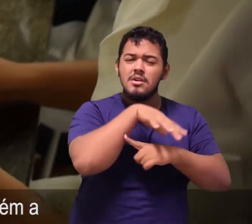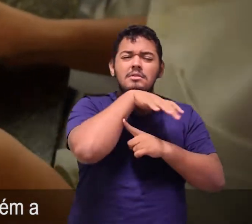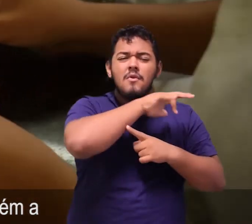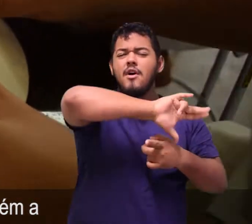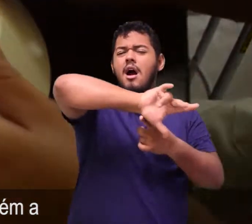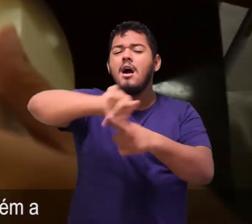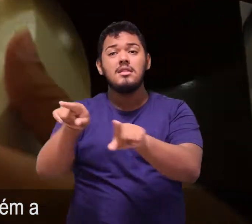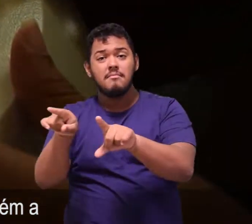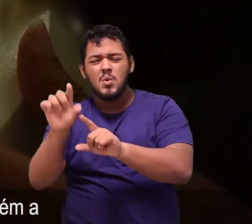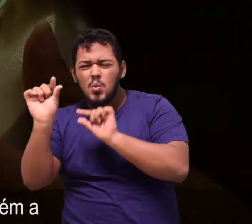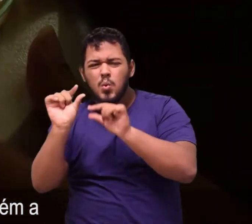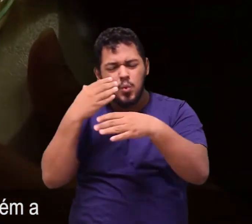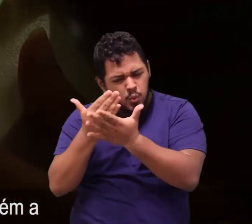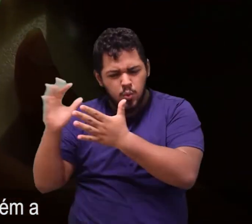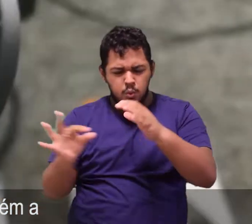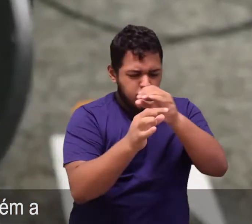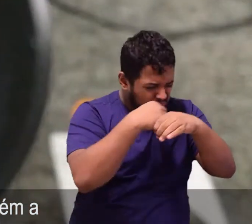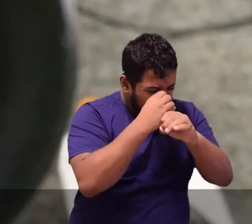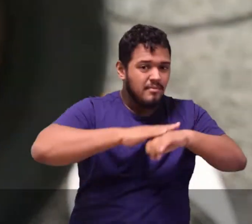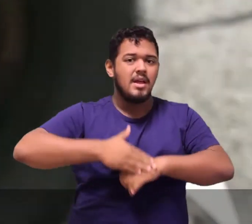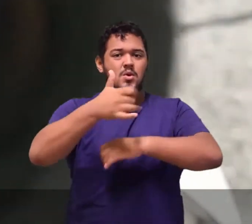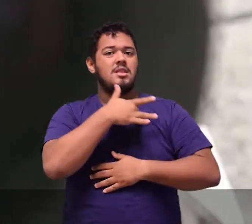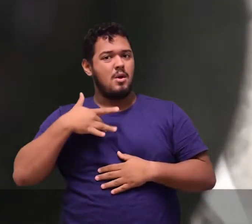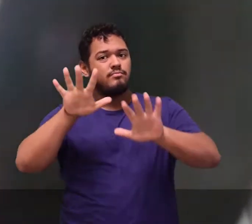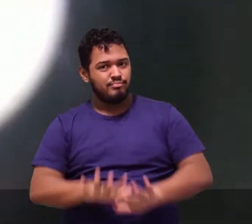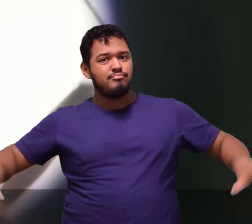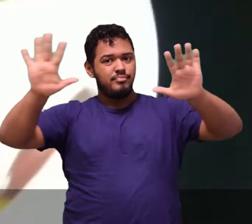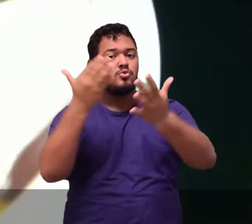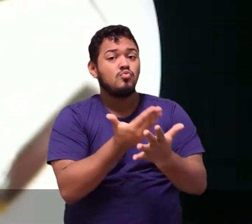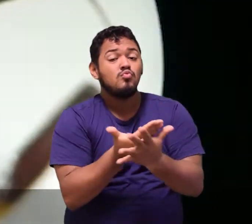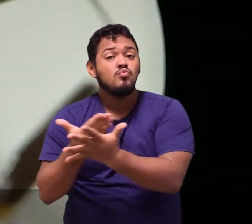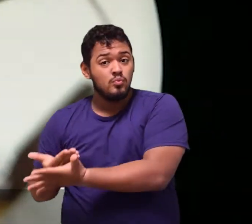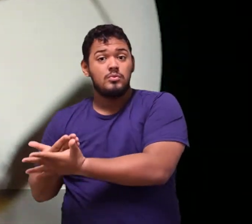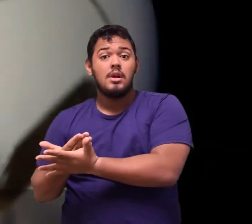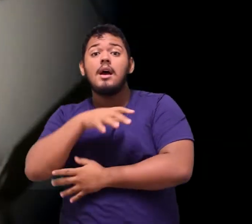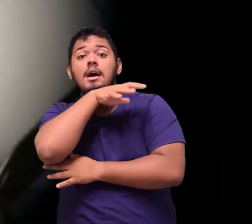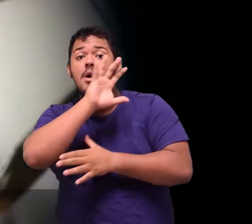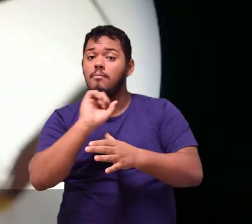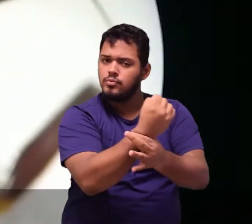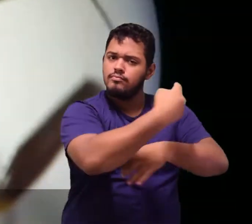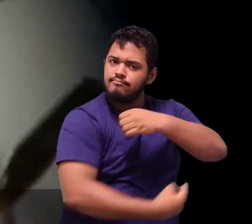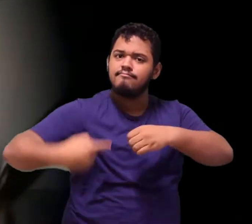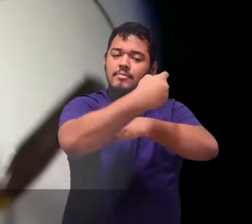de produtos, estuda a saúde pública e também a preservação de espécies.